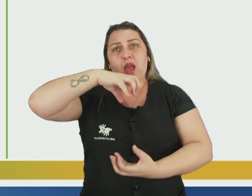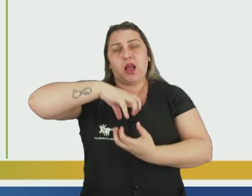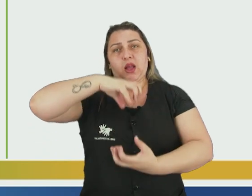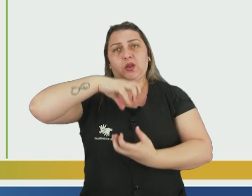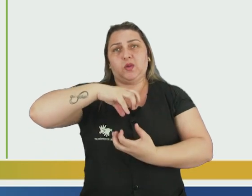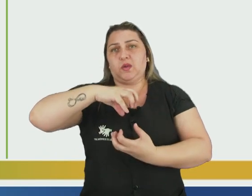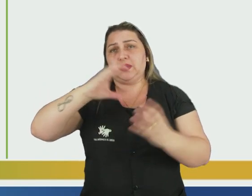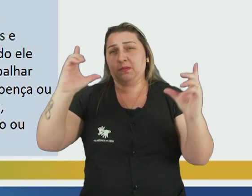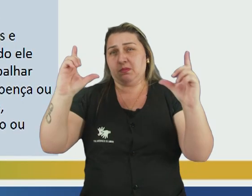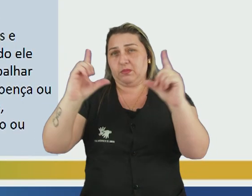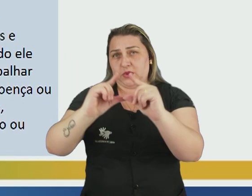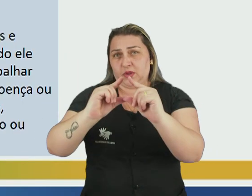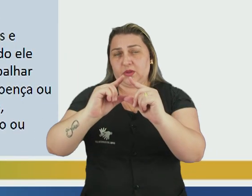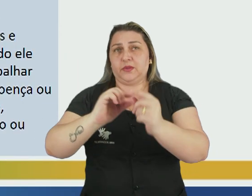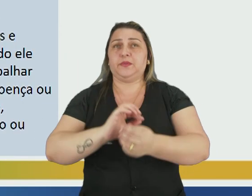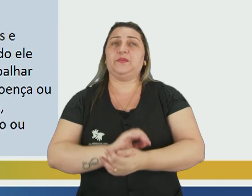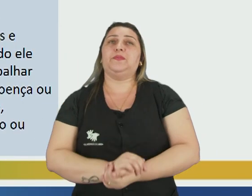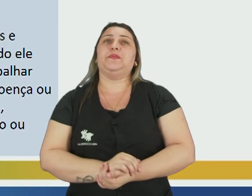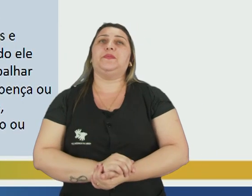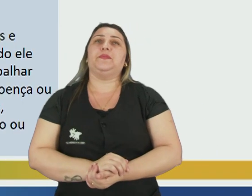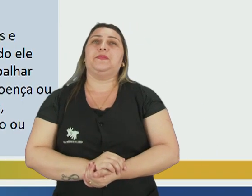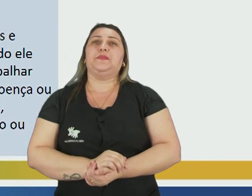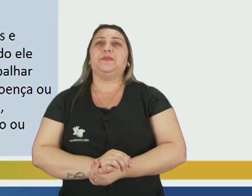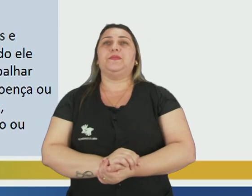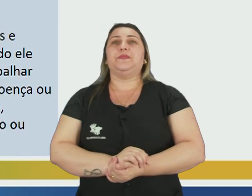tão grande.